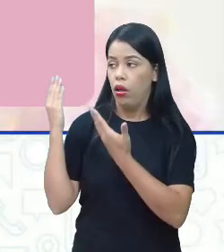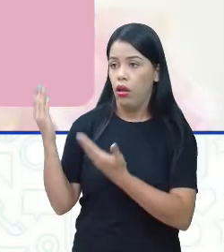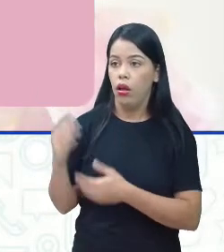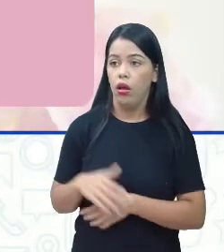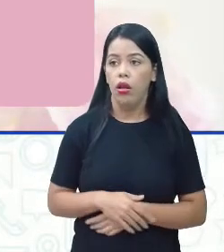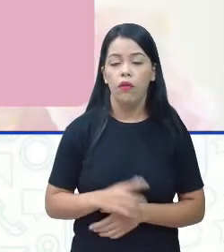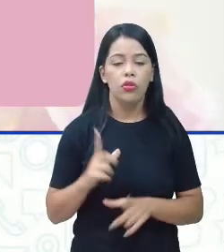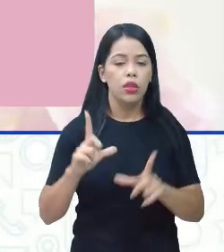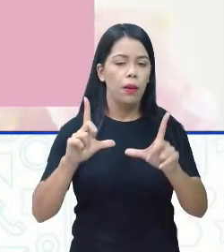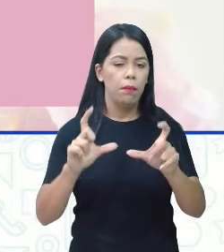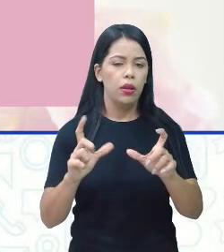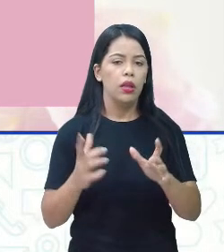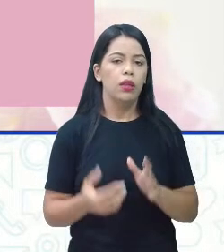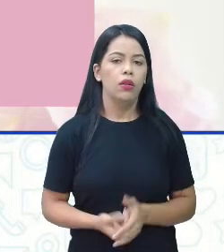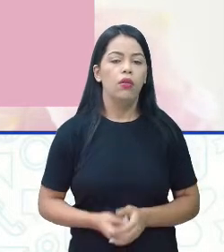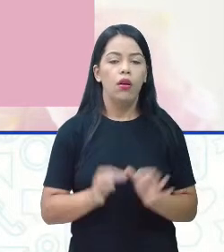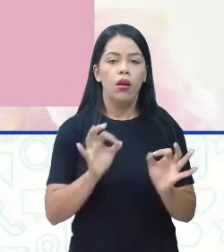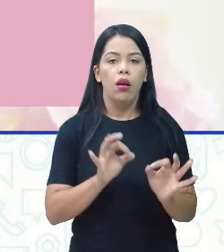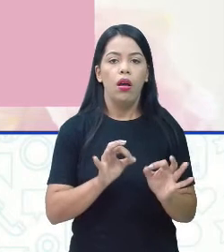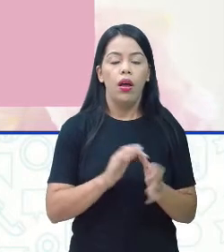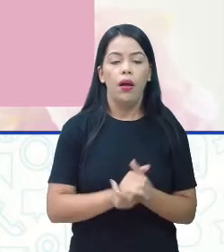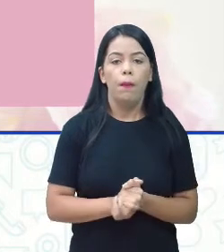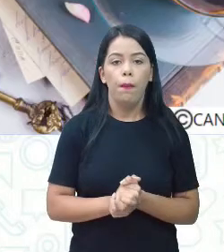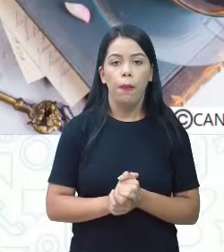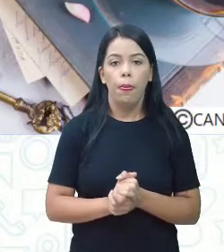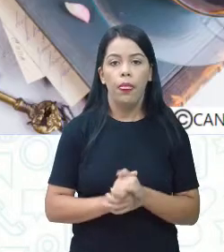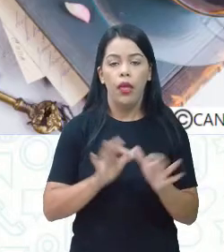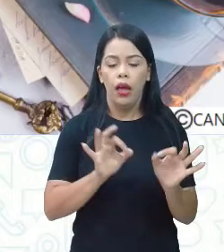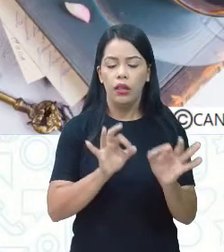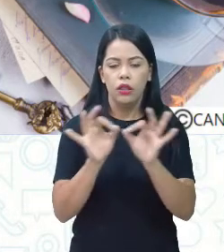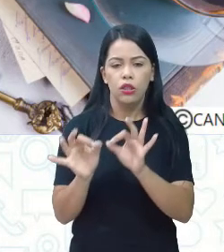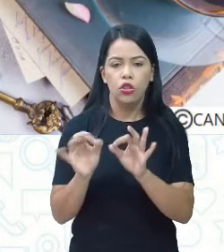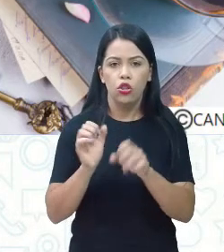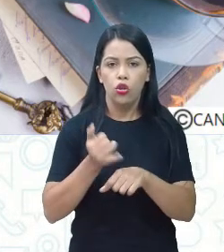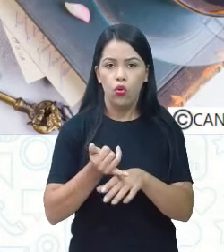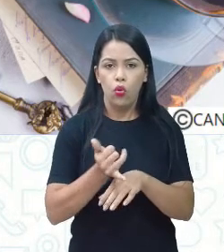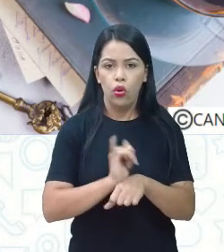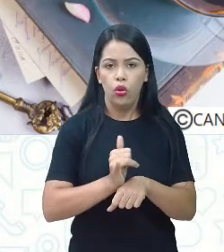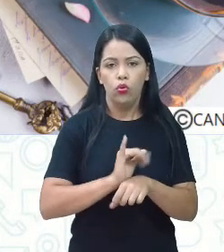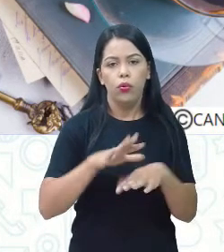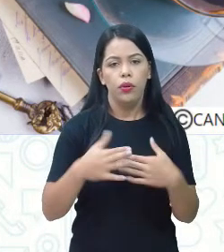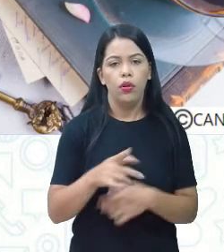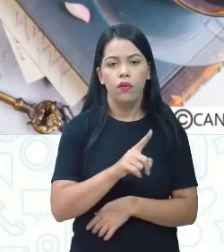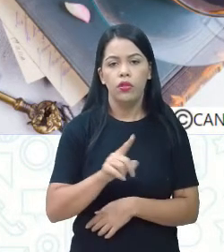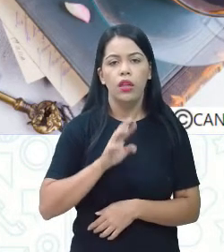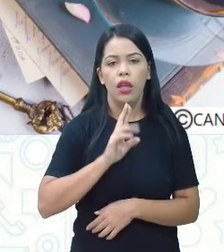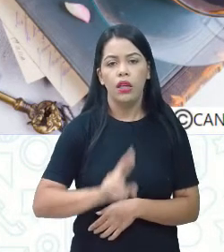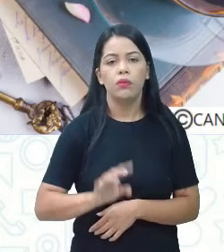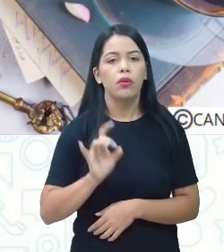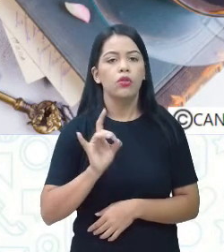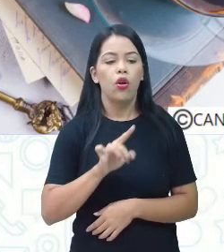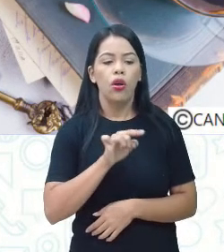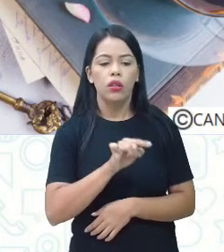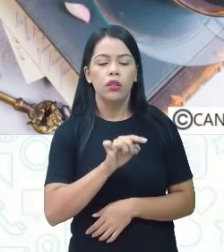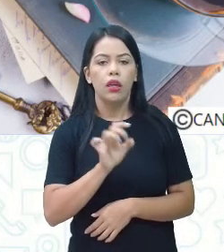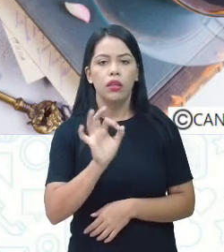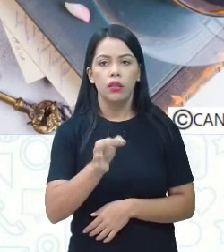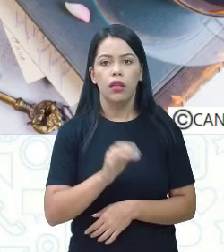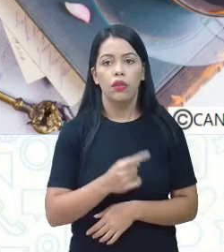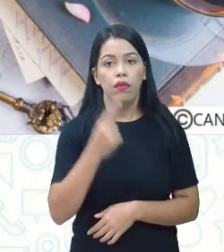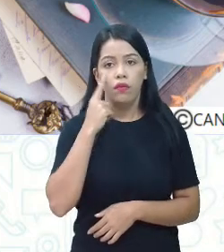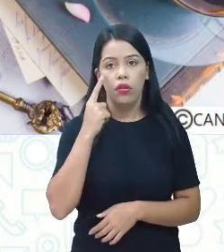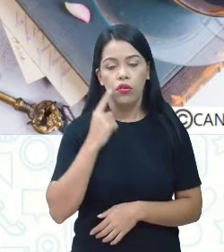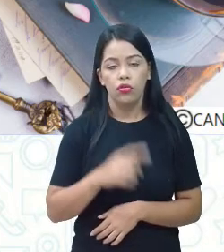vocês printam, assistem no YouTube, e aí vocês respondem somente essa questãozinha fechada. Veja